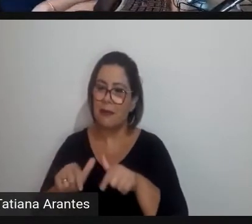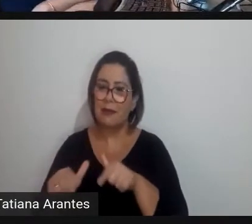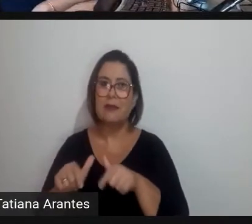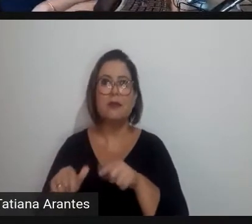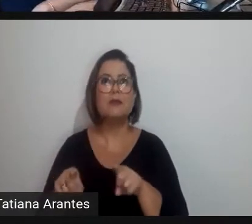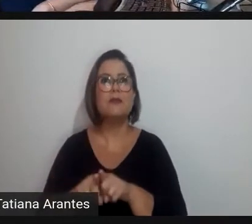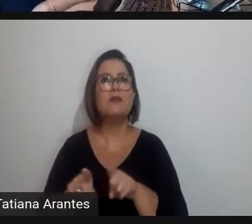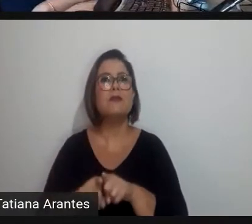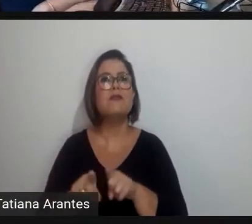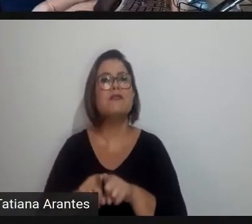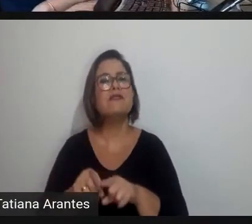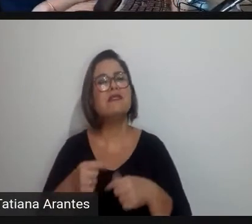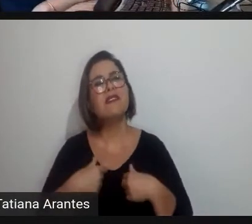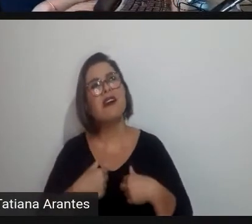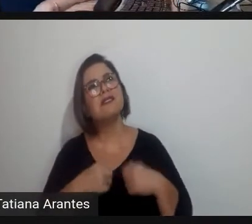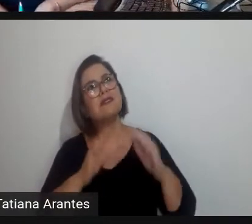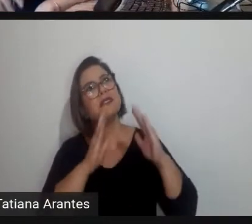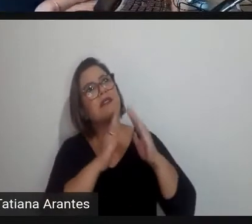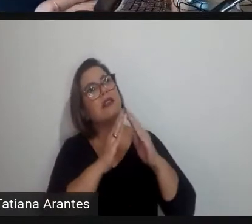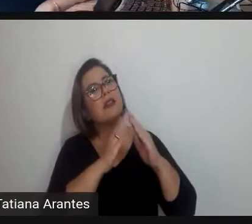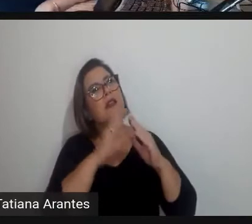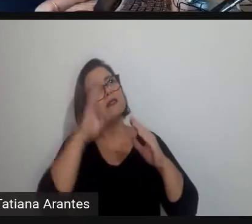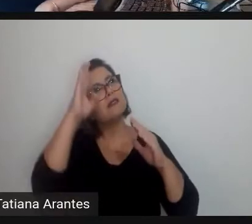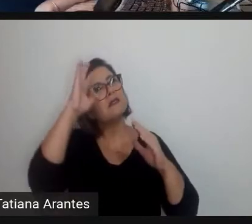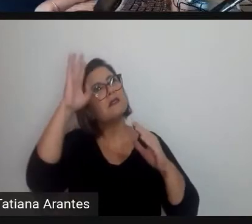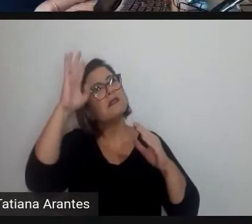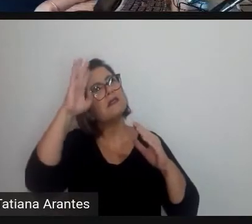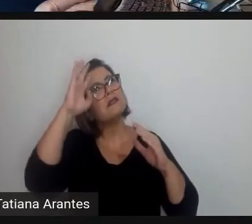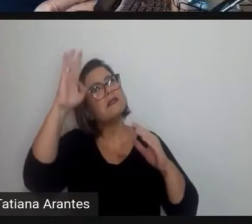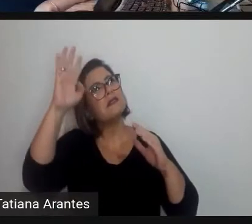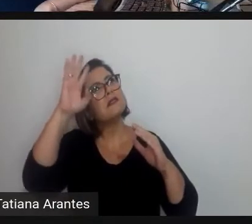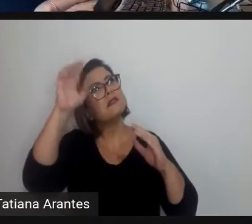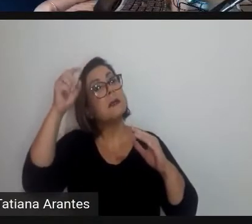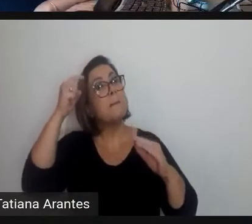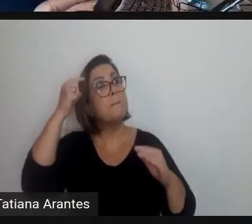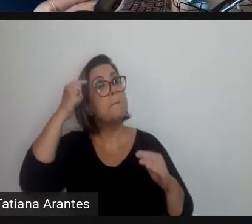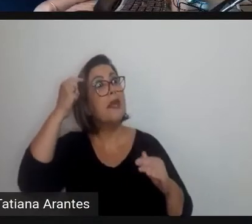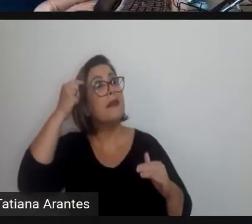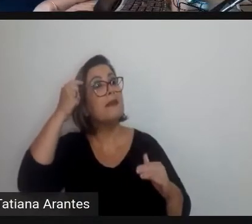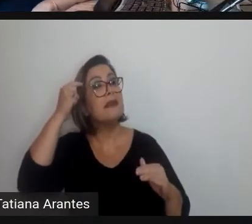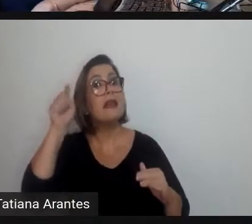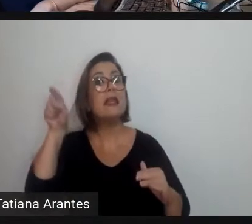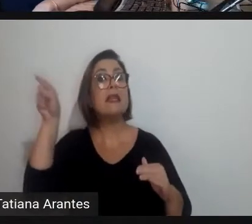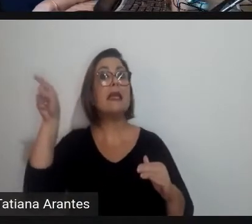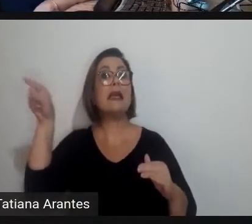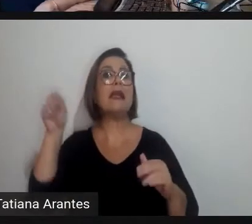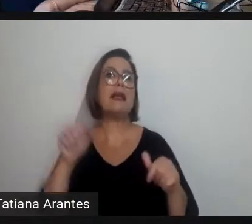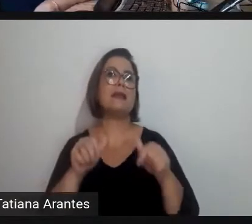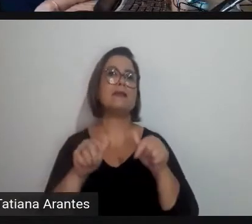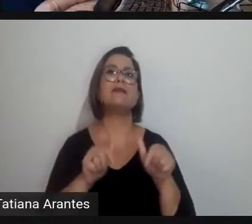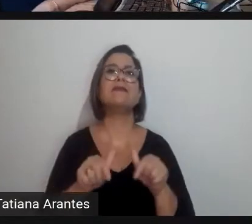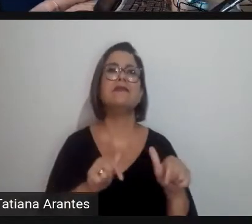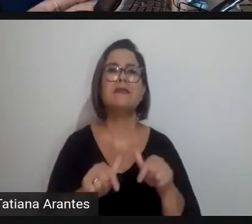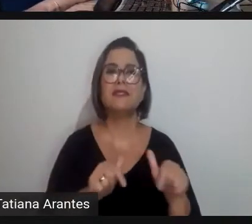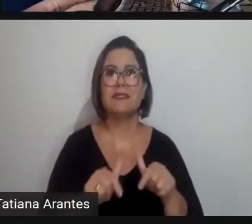pensando naquele, né, no trabalho. Então, já existia uma questão híbrida. Só que,